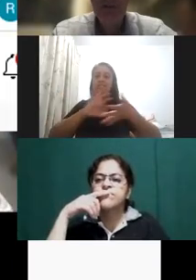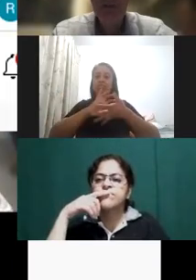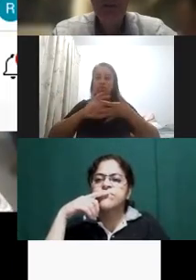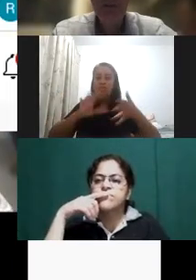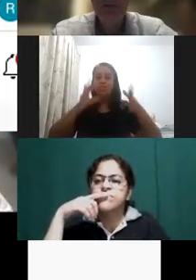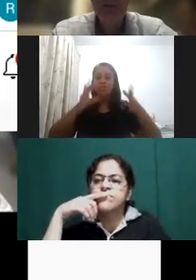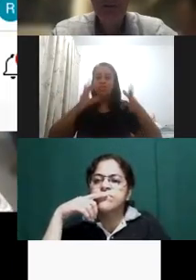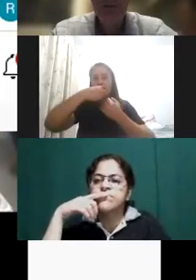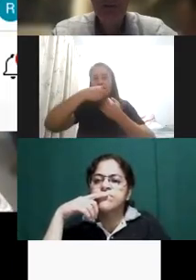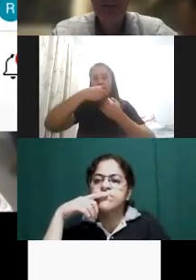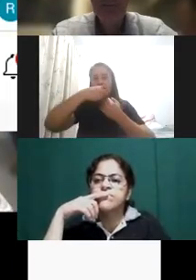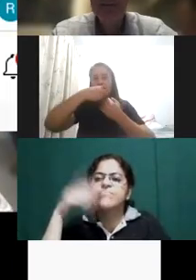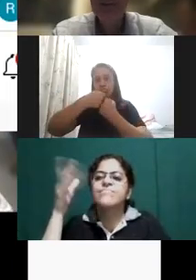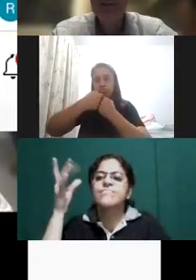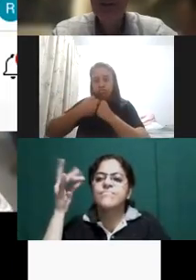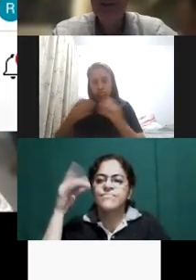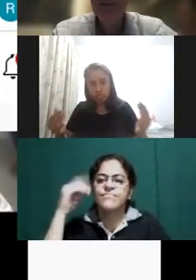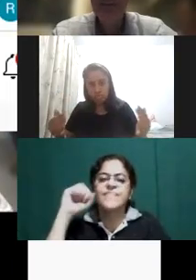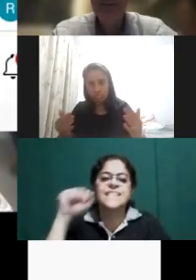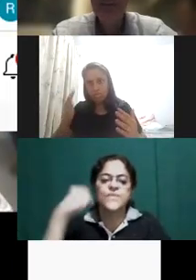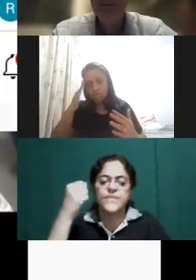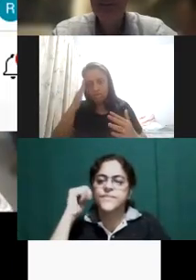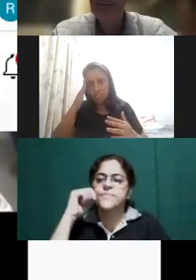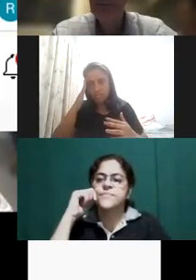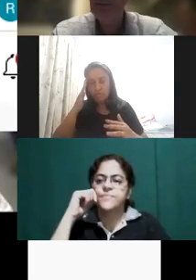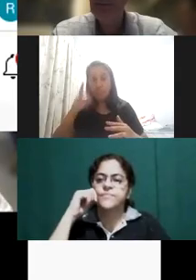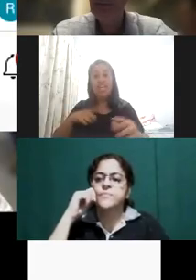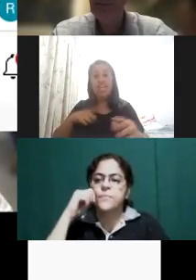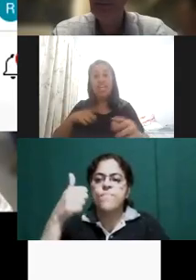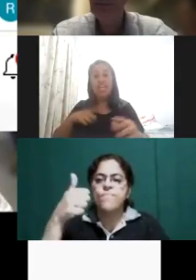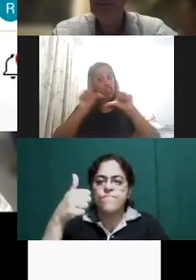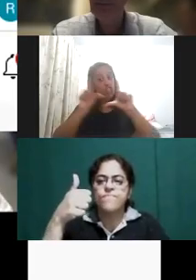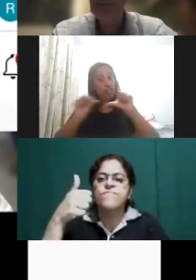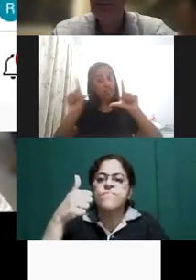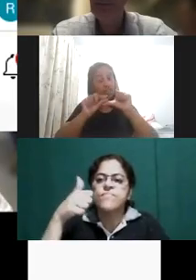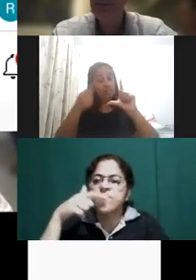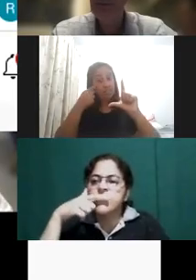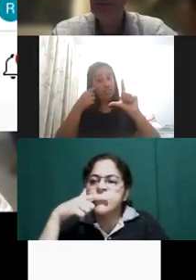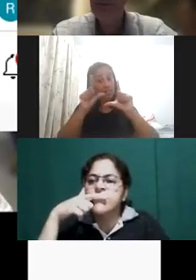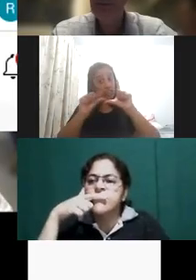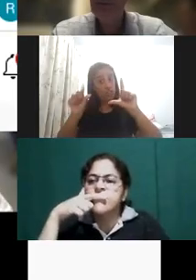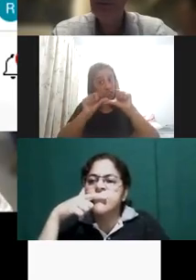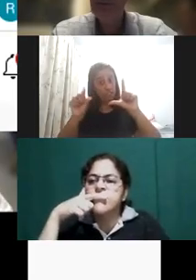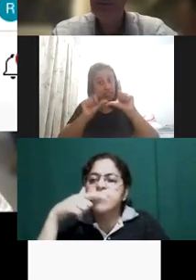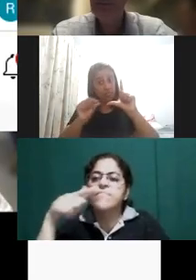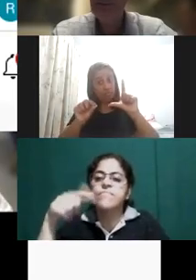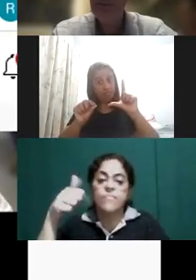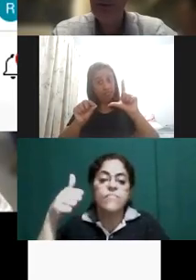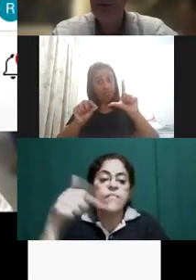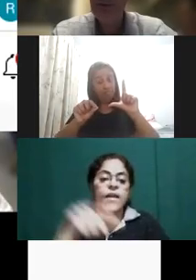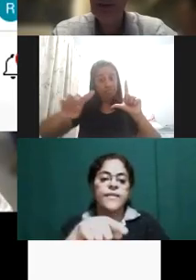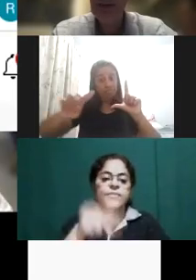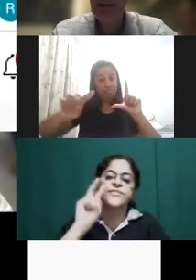Aqui, ó. Aí, ó. Tá a legenda já aí, ó. Tá vendo? Viu, Gisele, como é que faz para passar